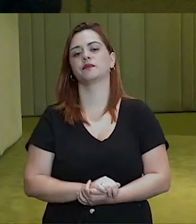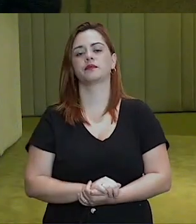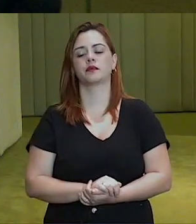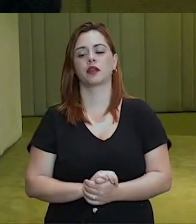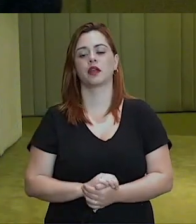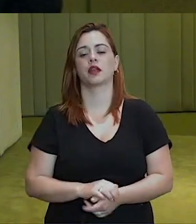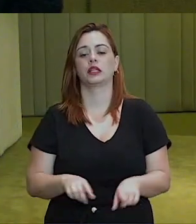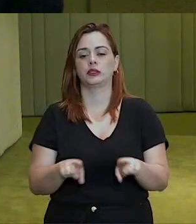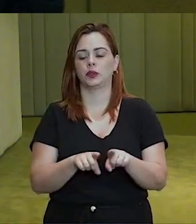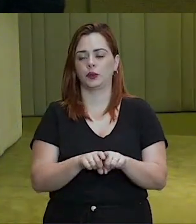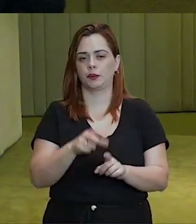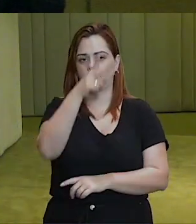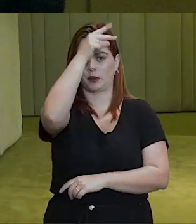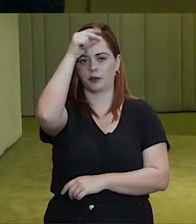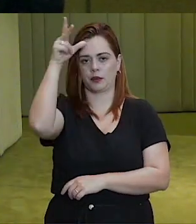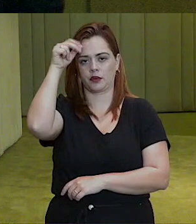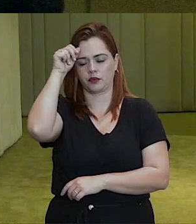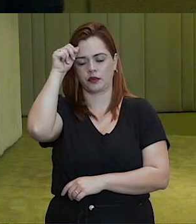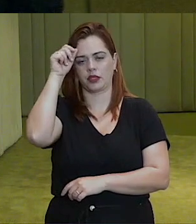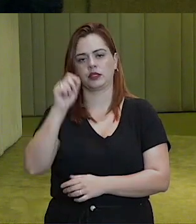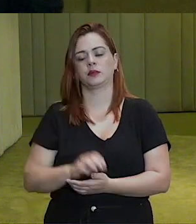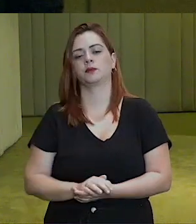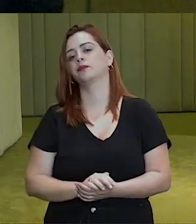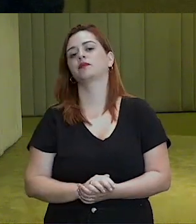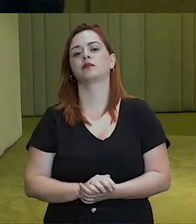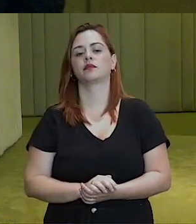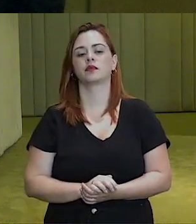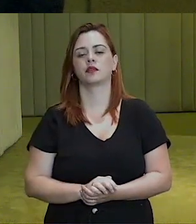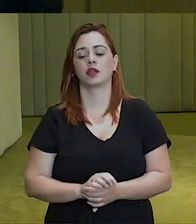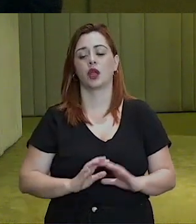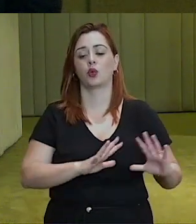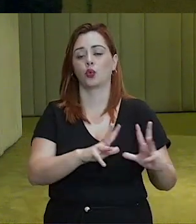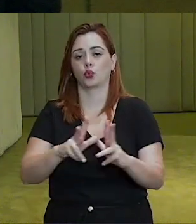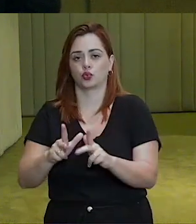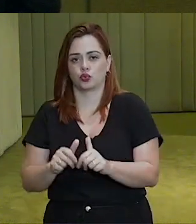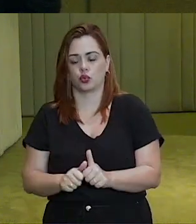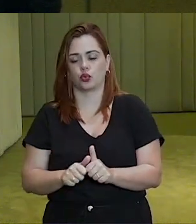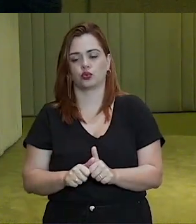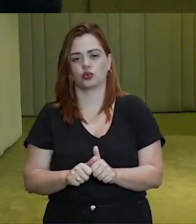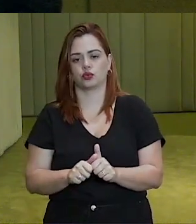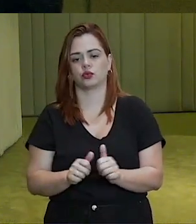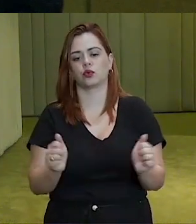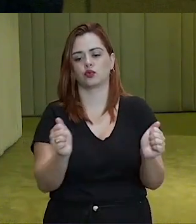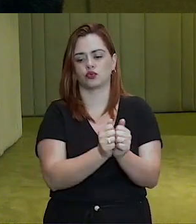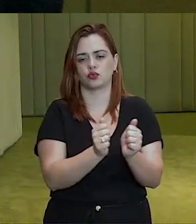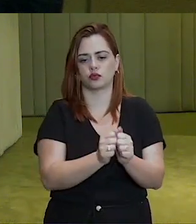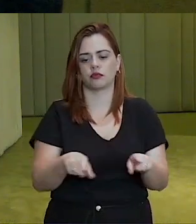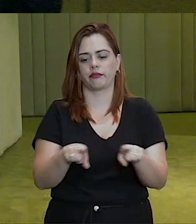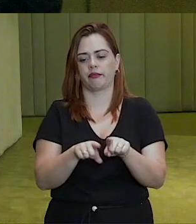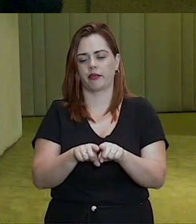excelentíssima senhora prefeita de Santana do Livramento, senhoras e senhores membros do corpo